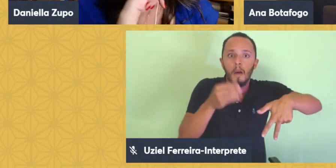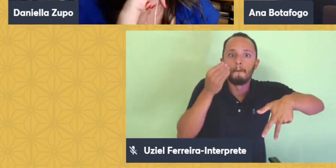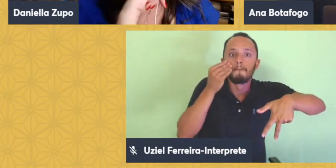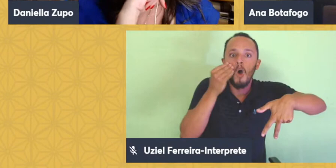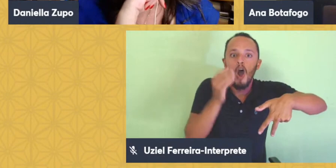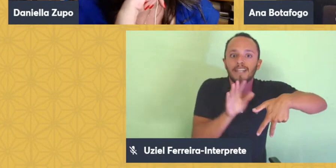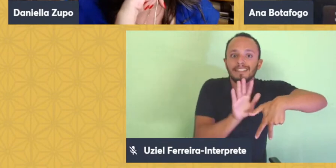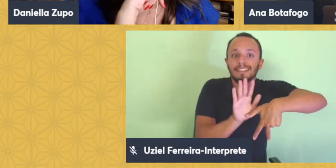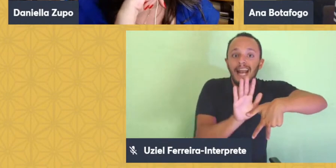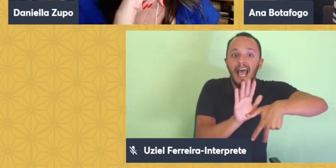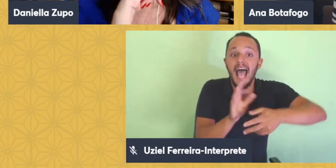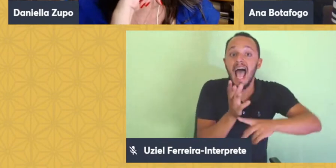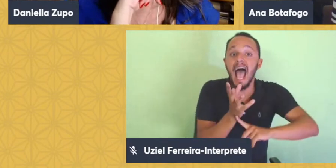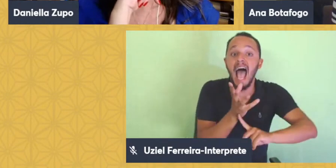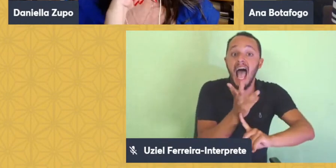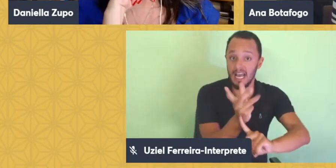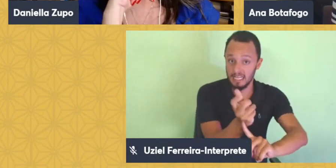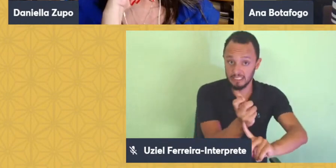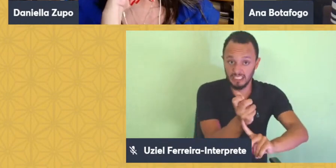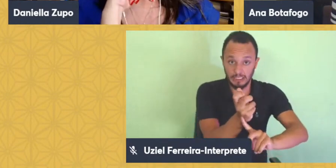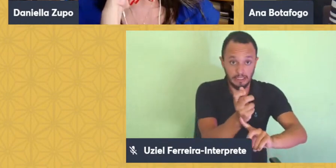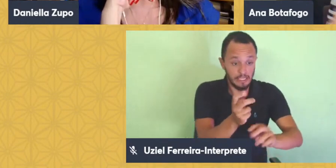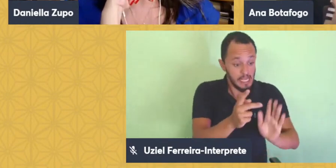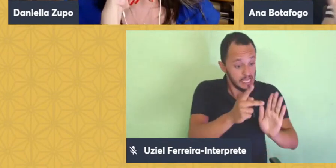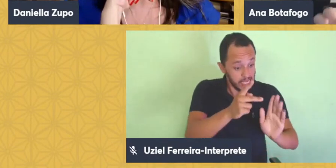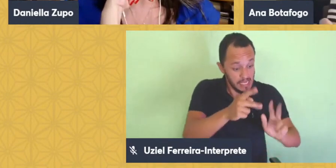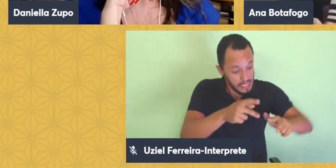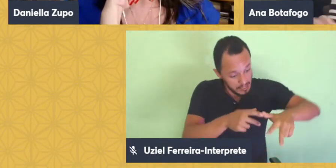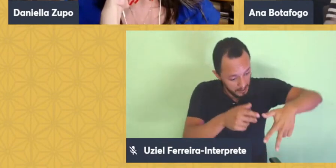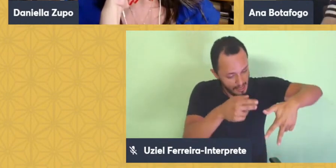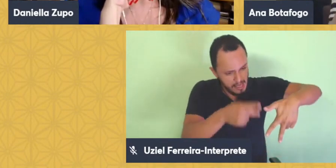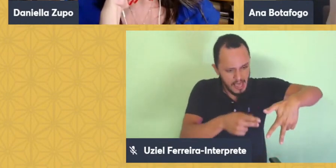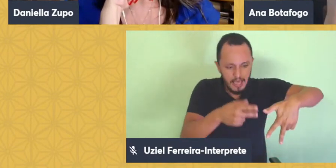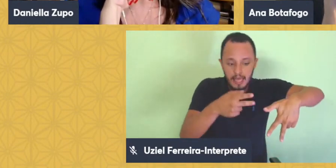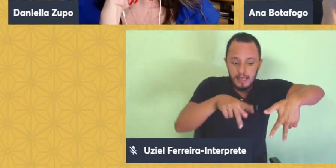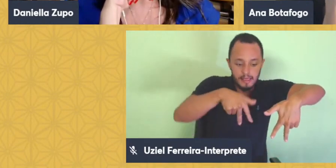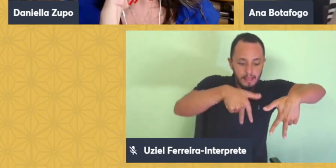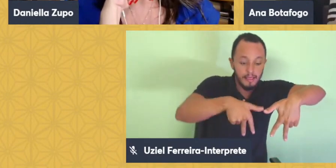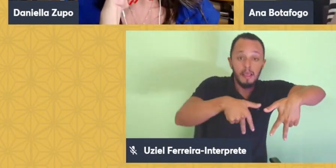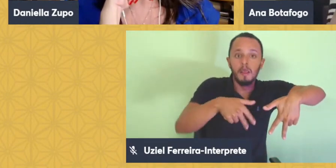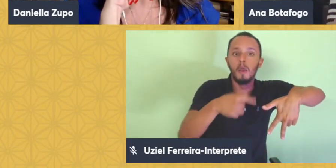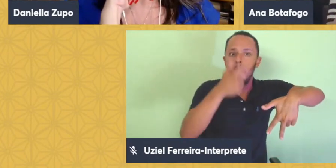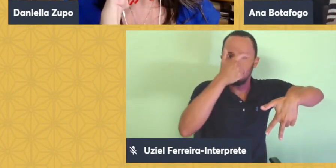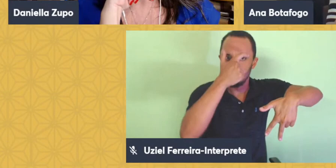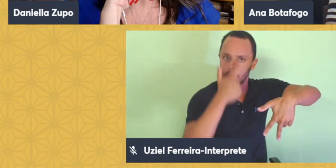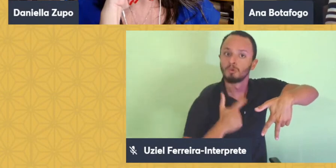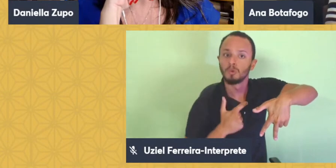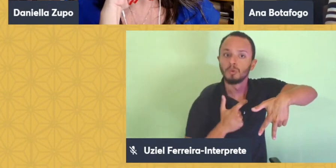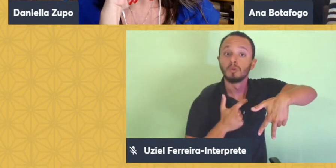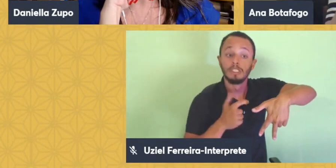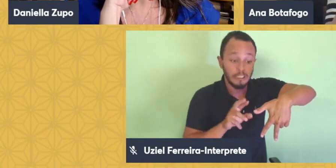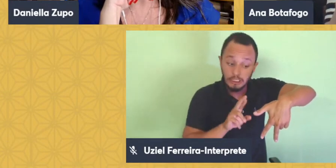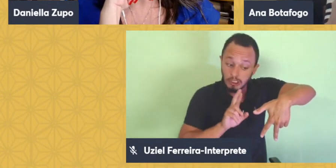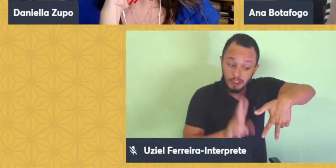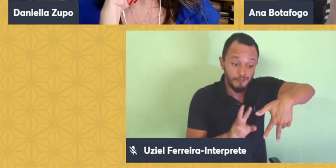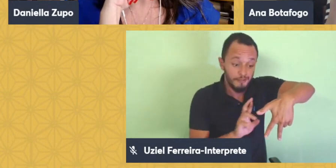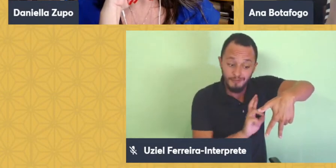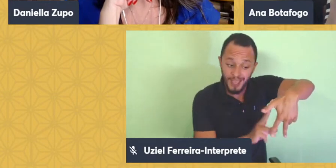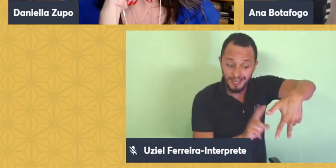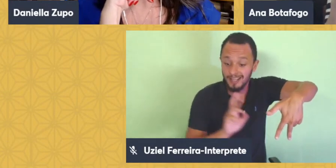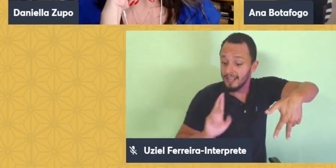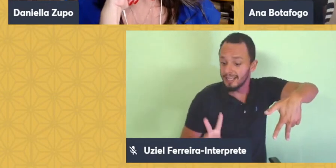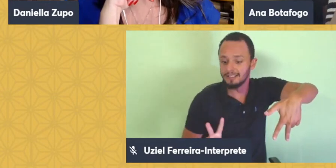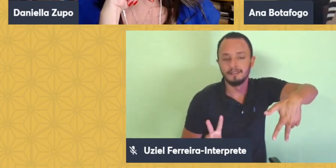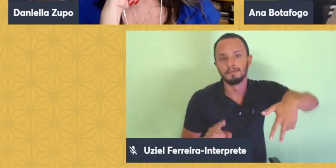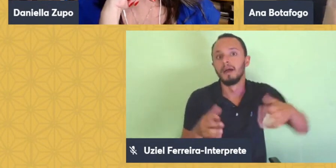mas são posturas que são bem diferentes e claro que na pandemia para dança Isso mudou